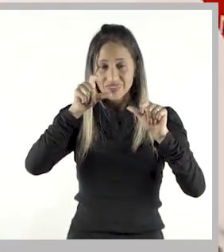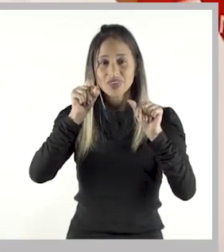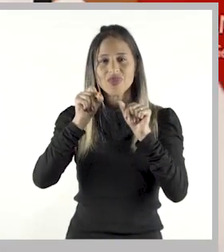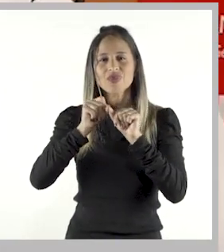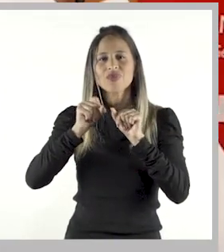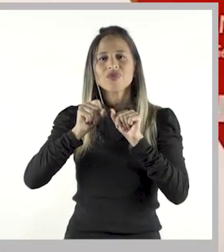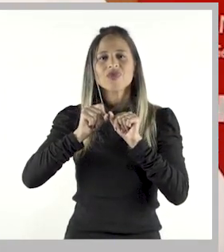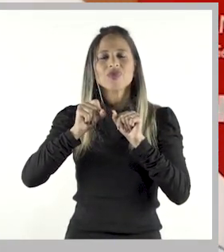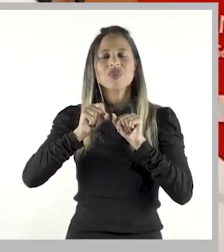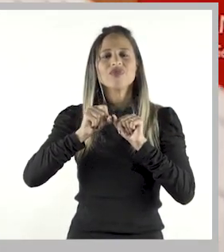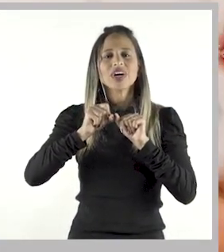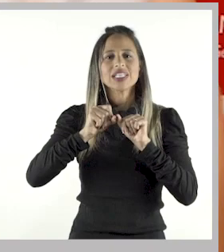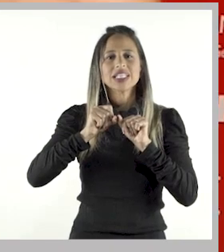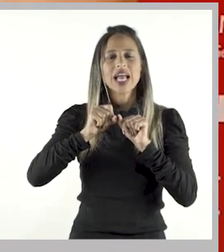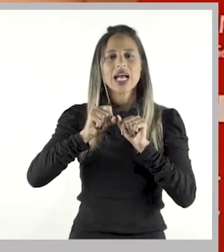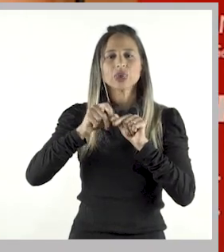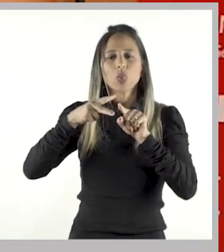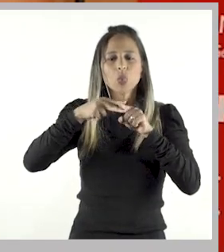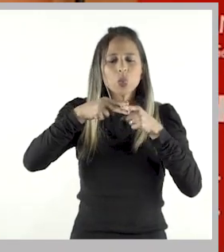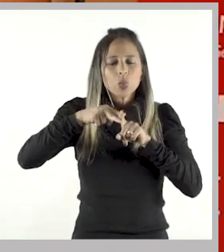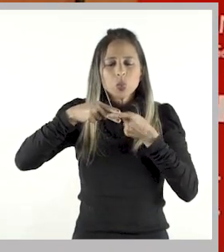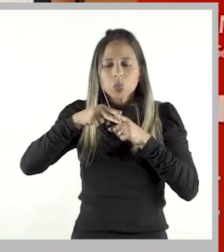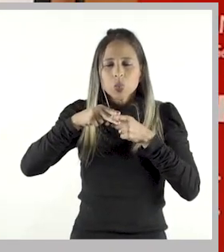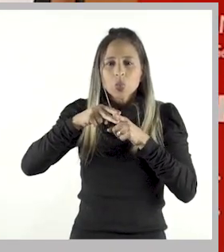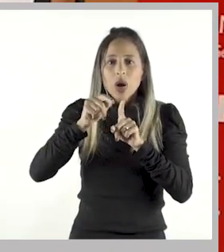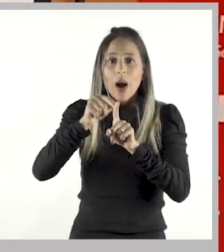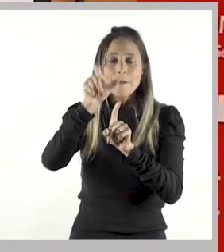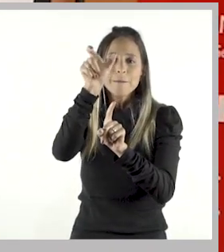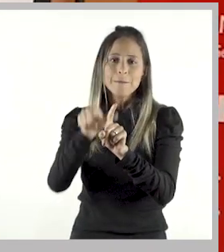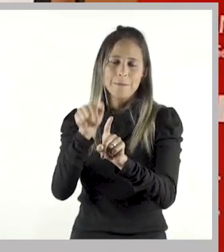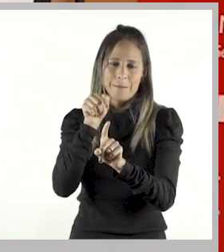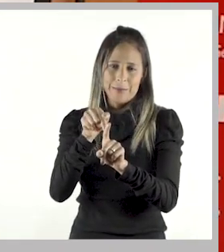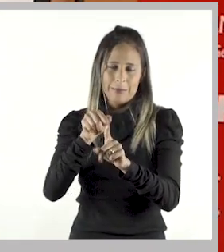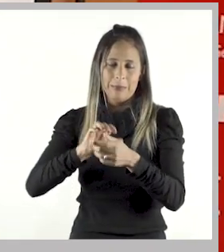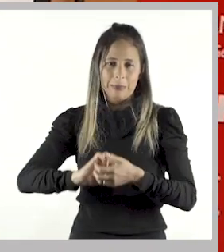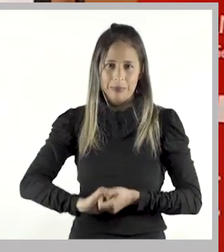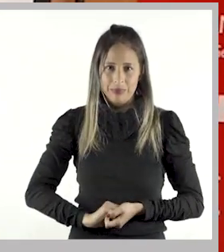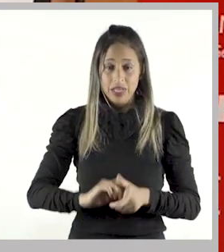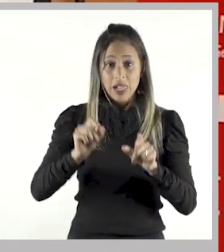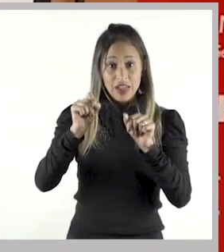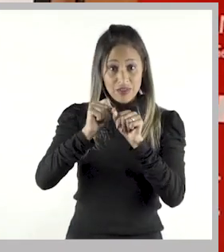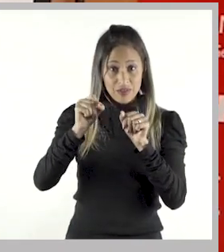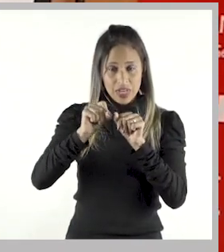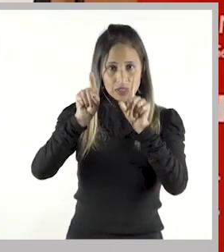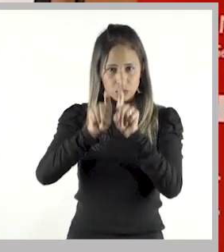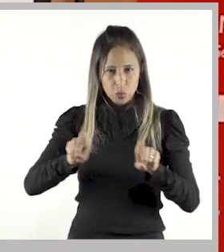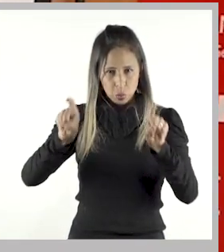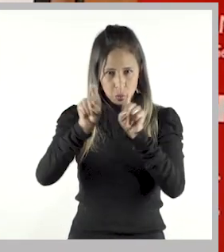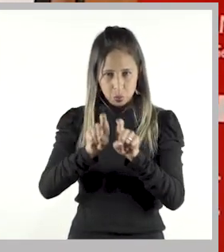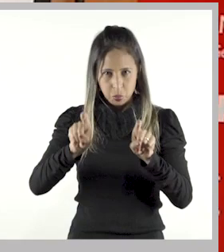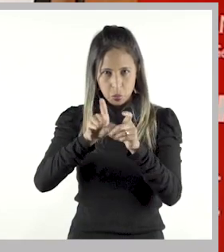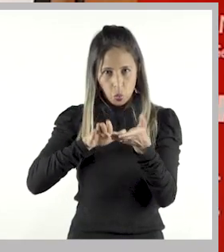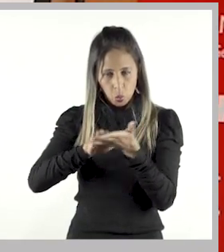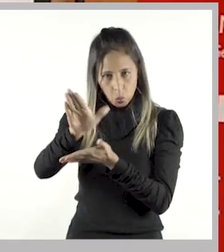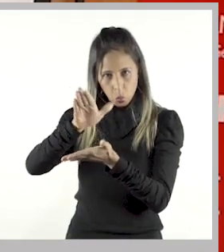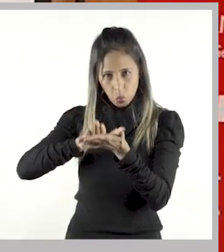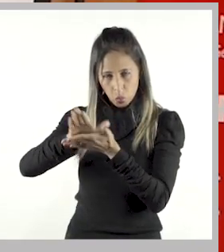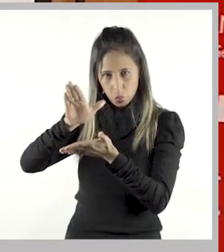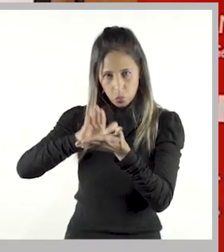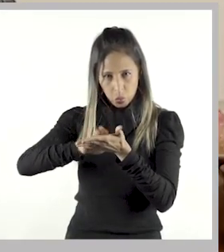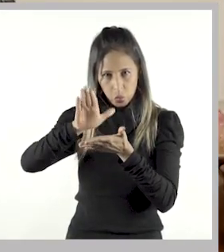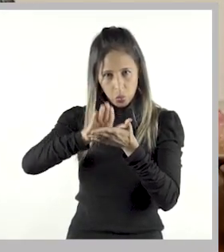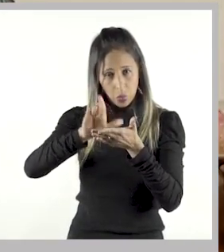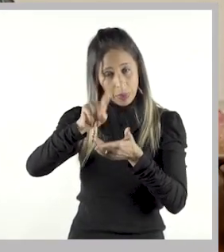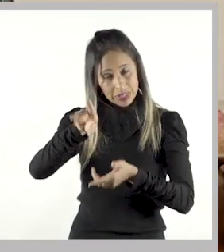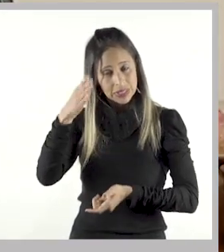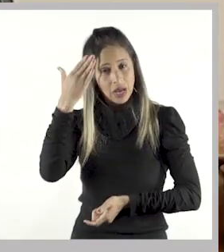rascunho do que seriam as personagens. Fiz mesmo no computador e imprimi para eu ter noção do quanto que eu teria